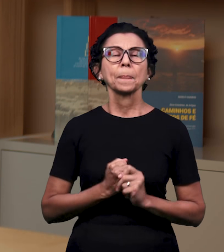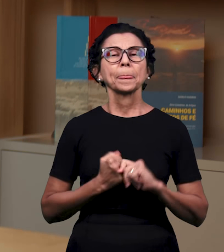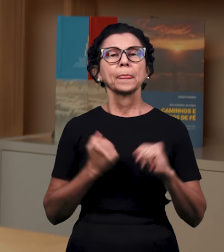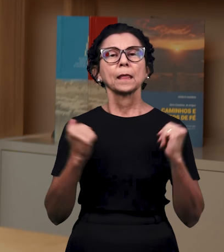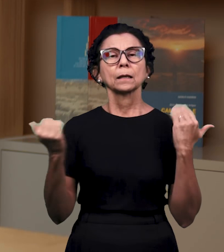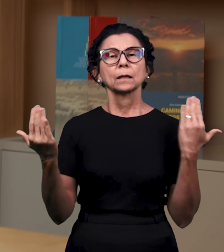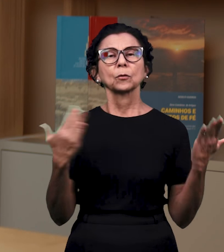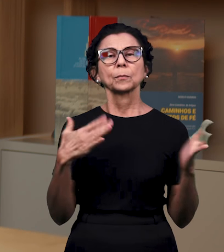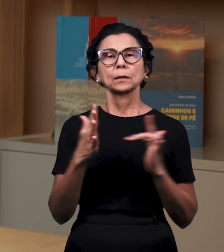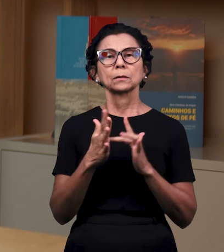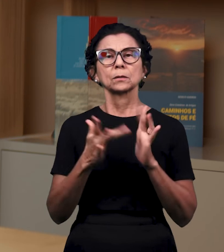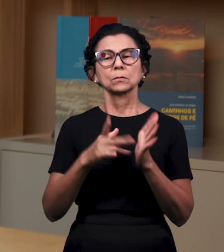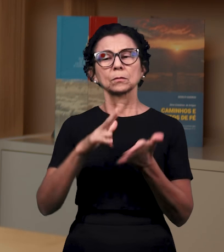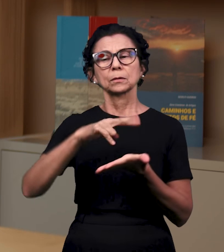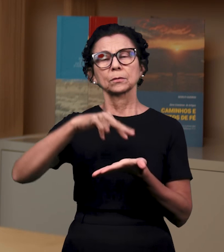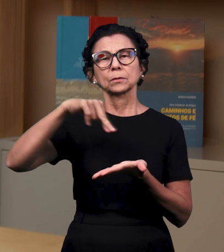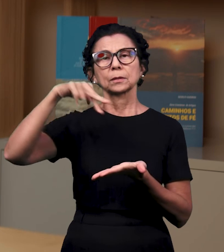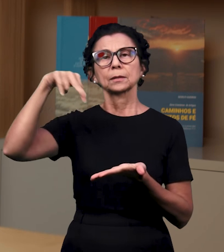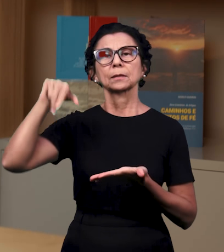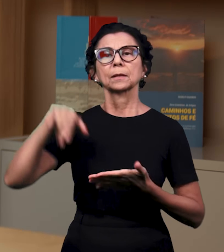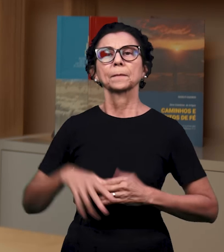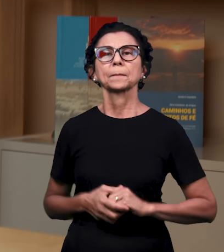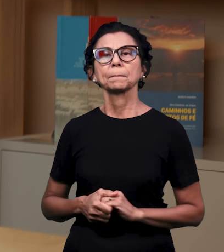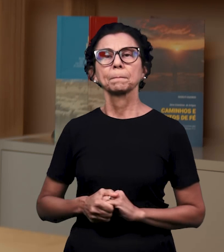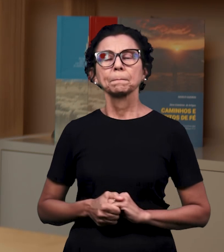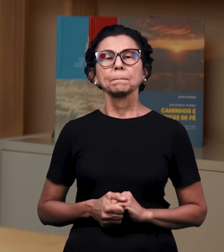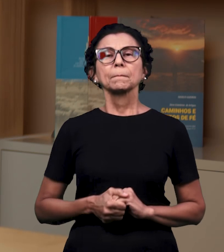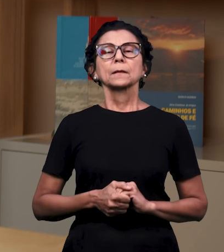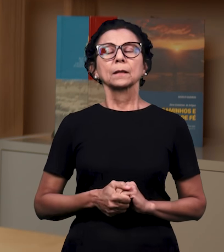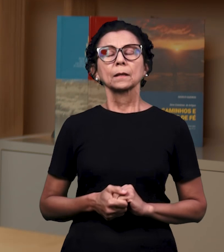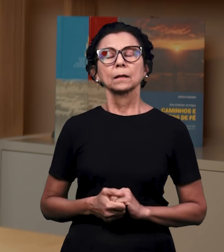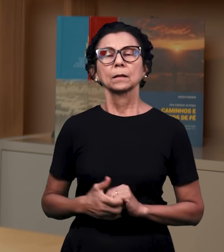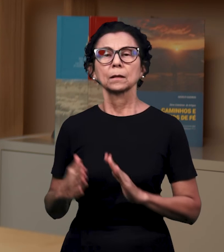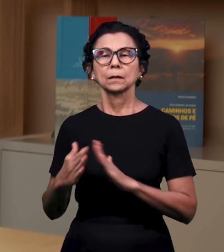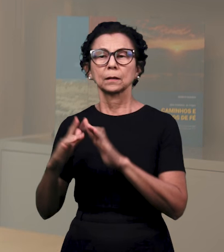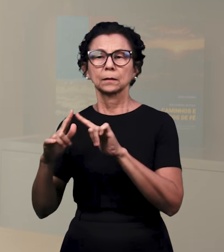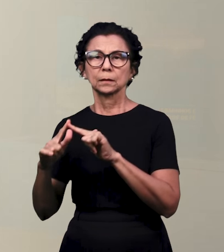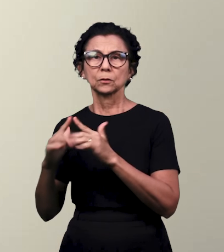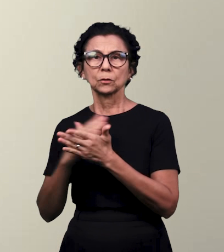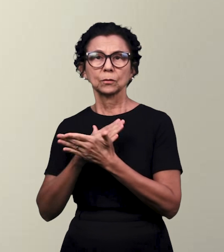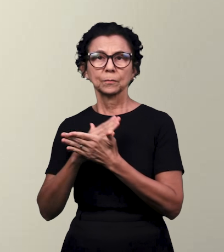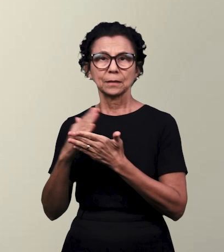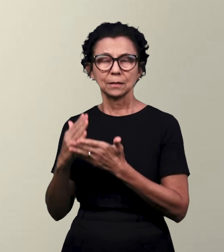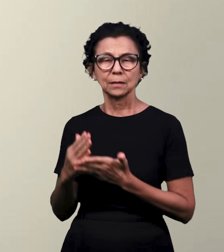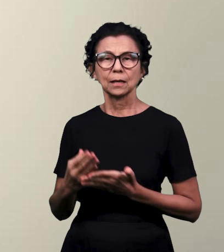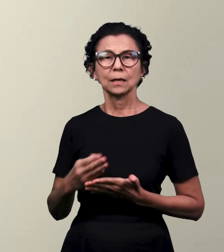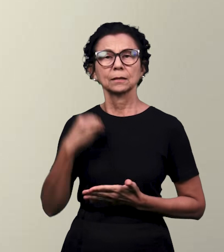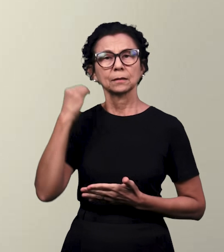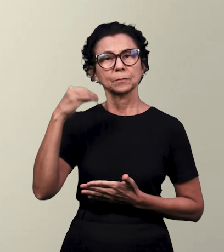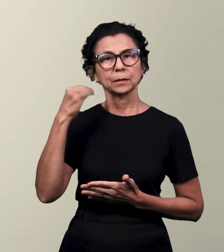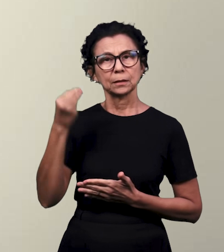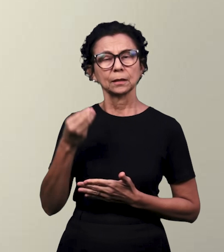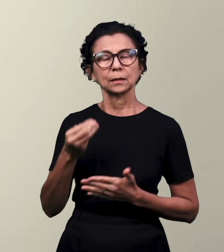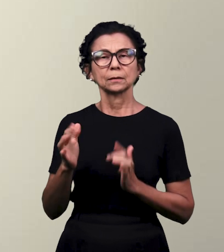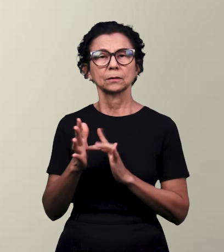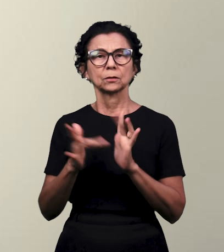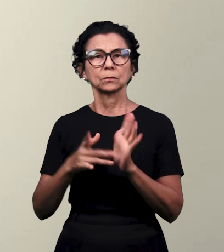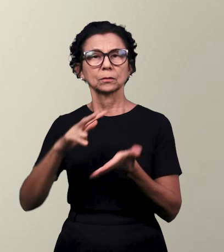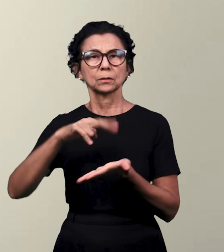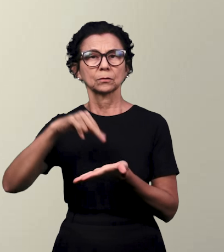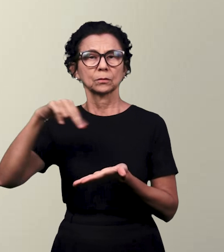igreja ela ia começar a viver essa experiência com a ressurreição de Jesus. Até o próprio Paulo